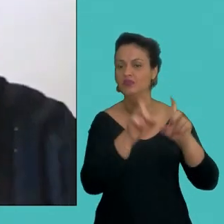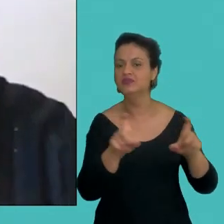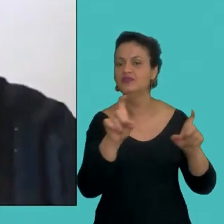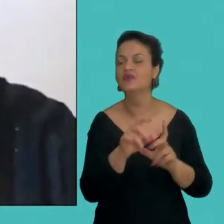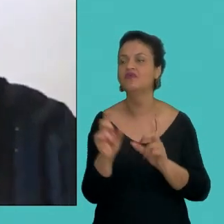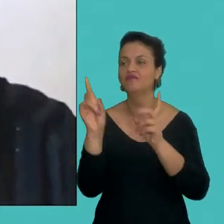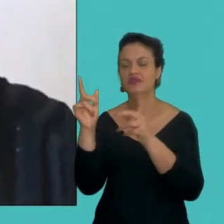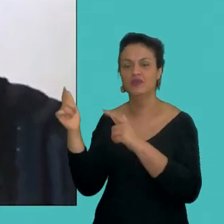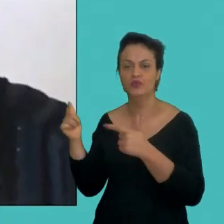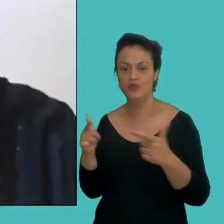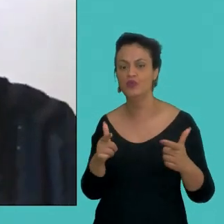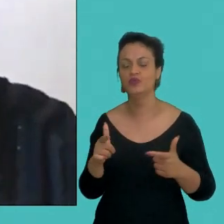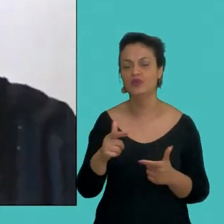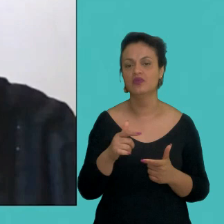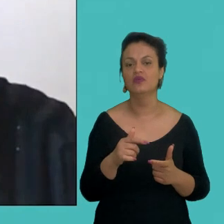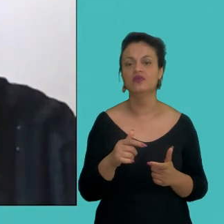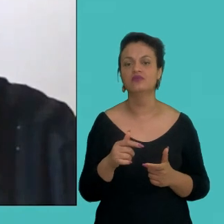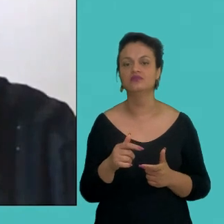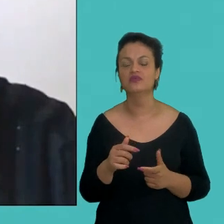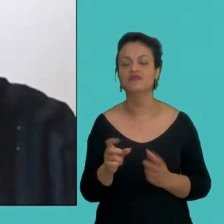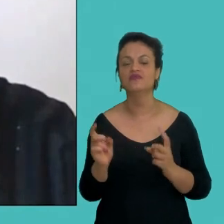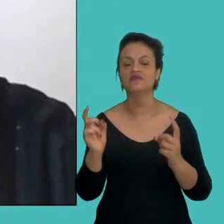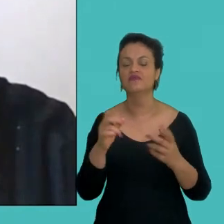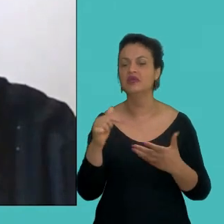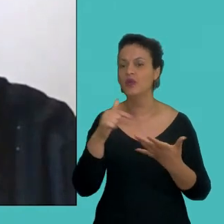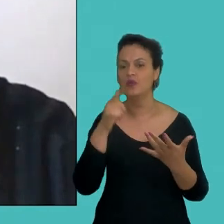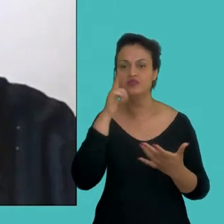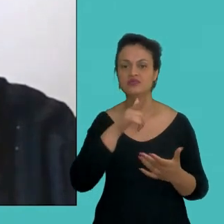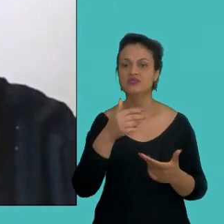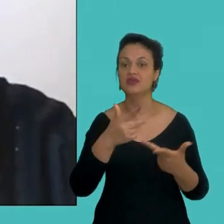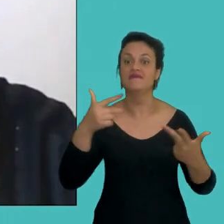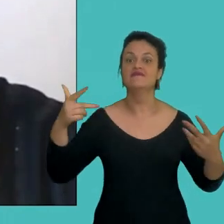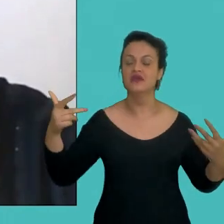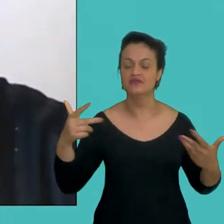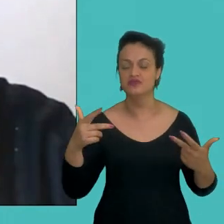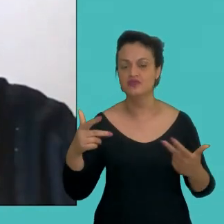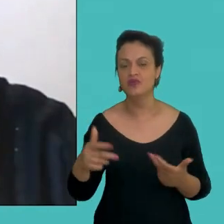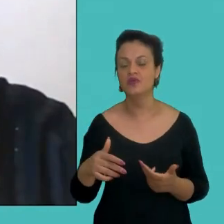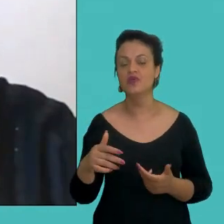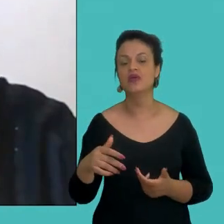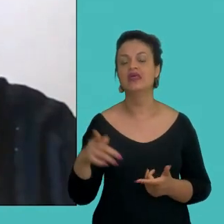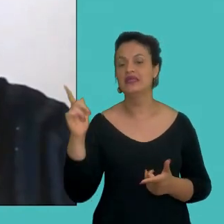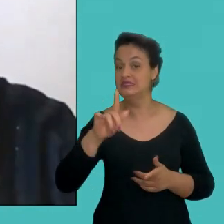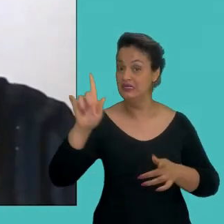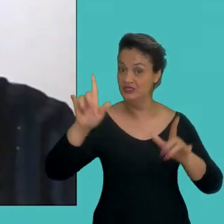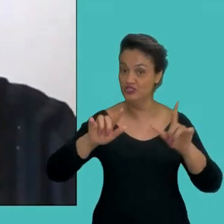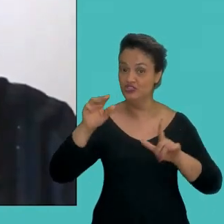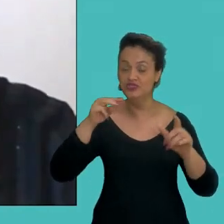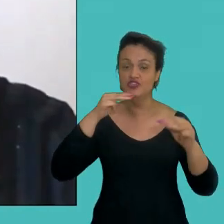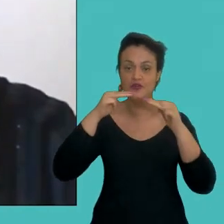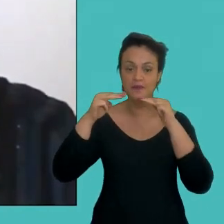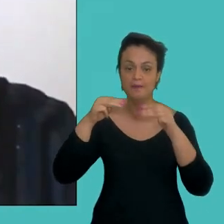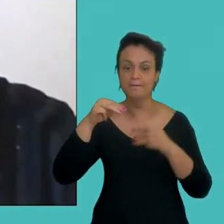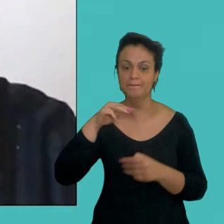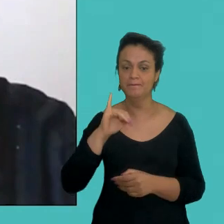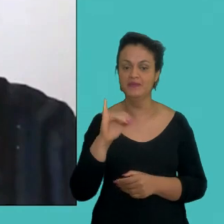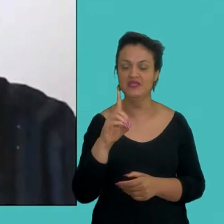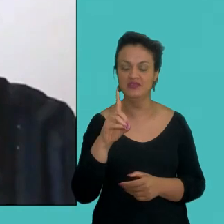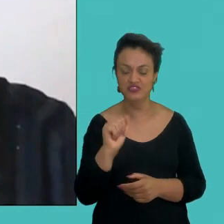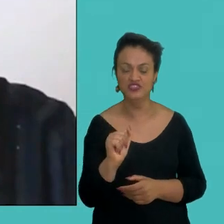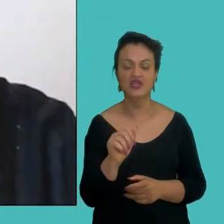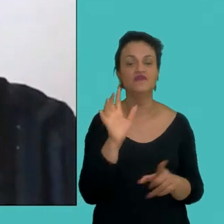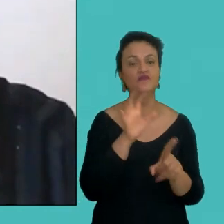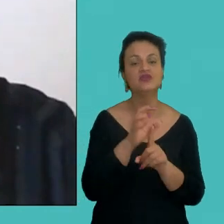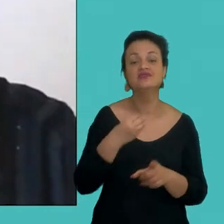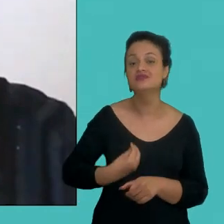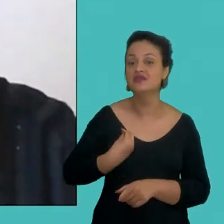computador, ou de prestar serviços financeiros, ou de produzir grãos e proteínas. O negócio de mídia é um negócio com